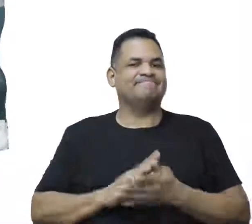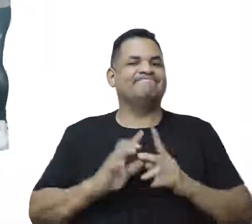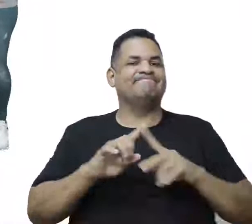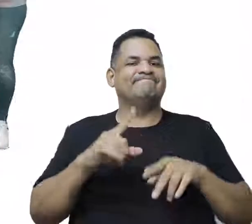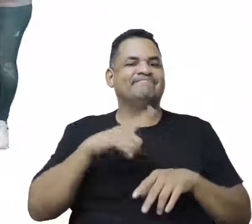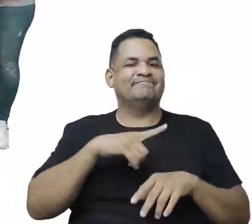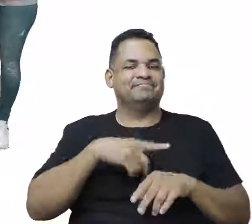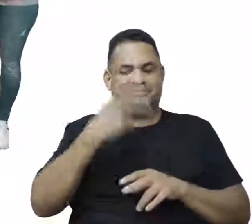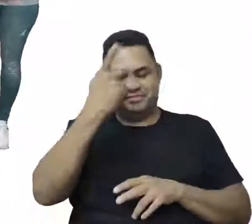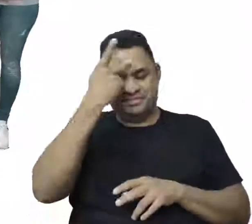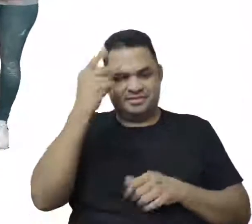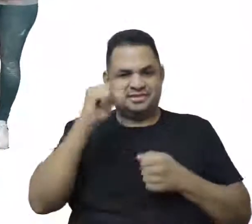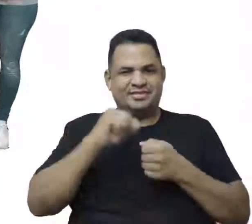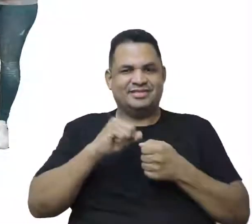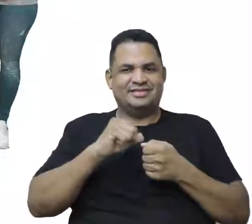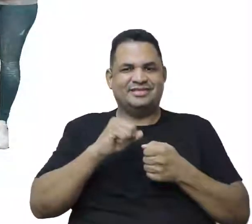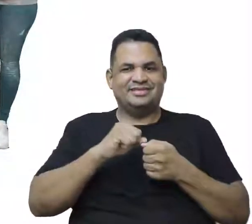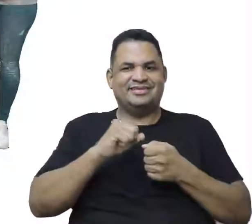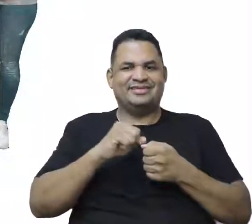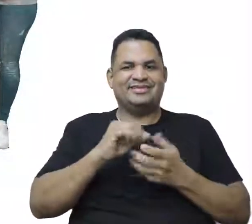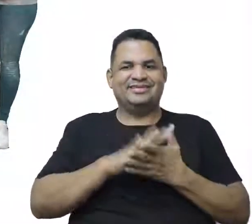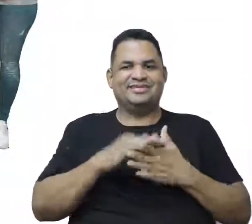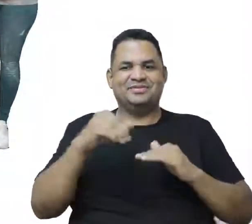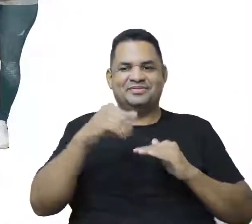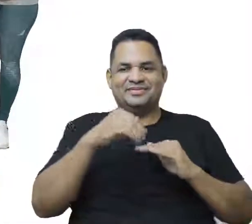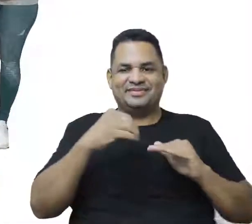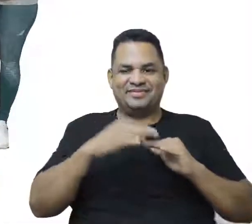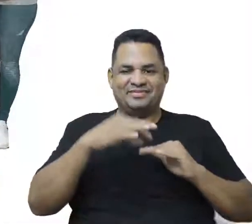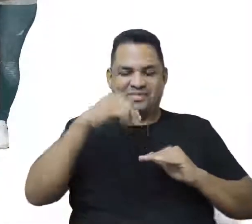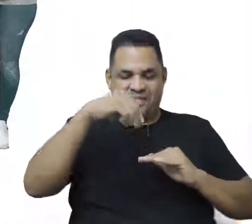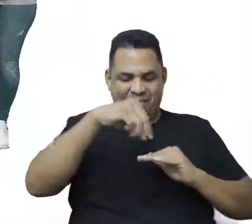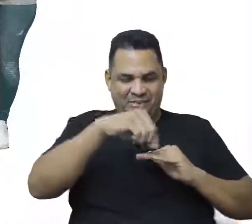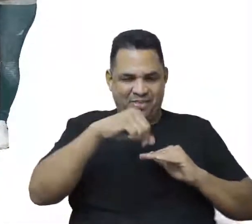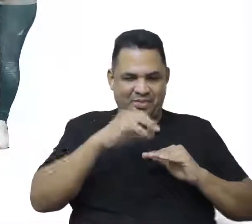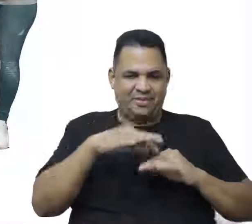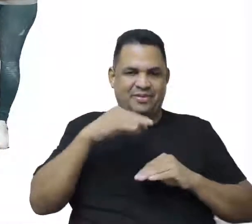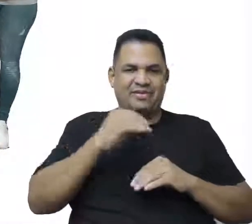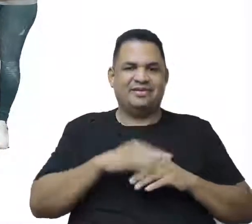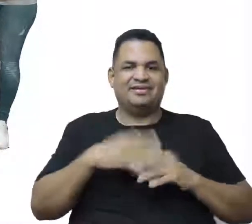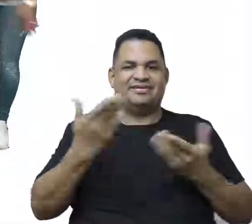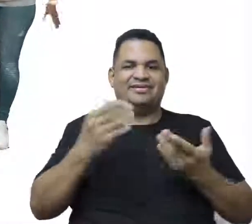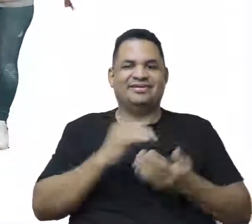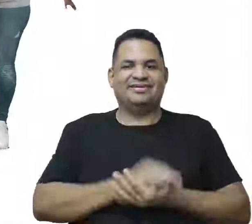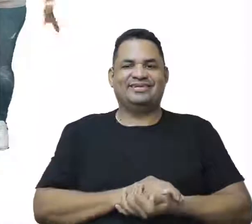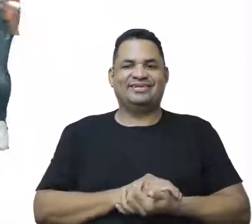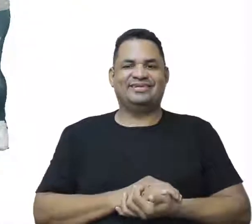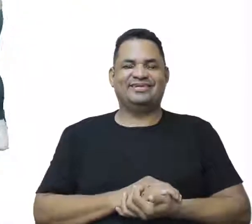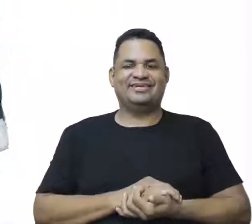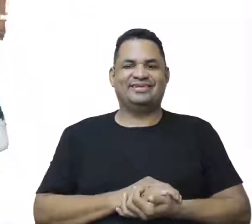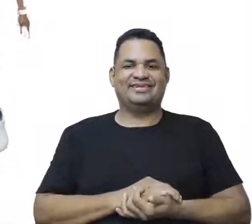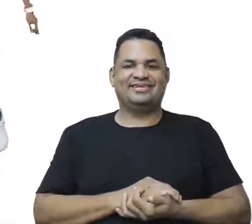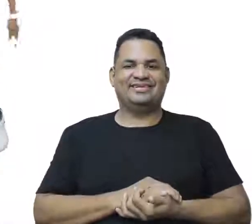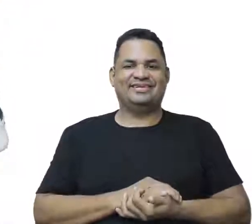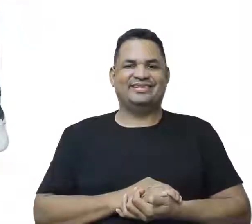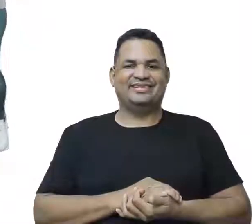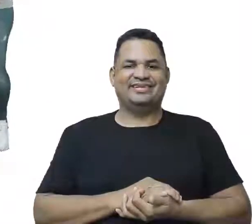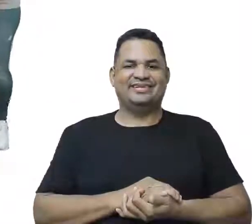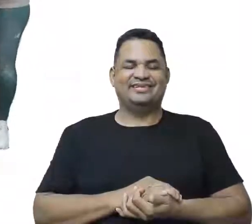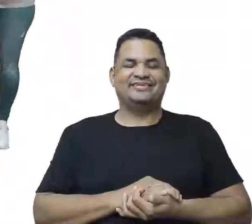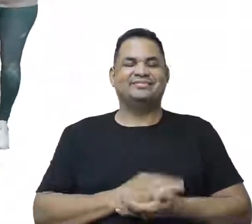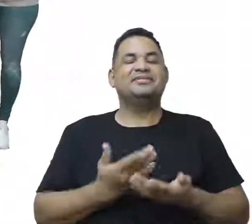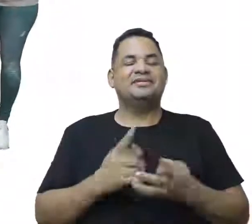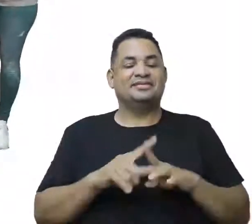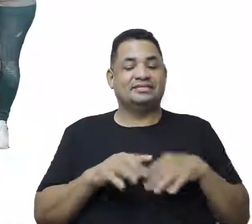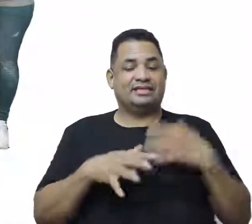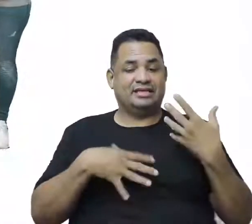que faz isso e dá uma vontade de jogar uma pimentinha do reino em cima, assim, pra pessoa não roer. Né? Mas é um traço